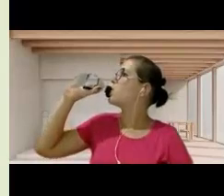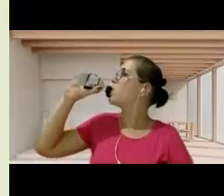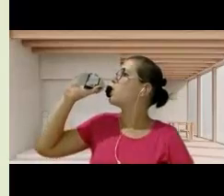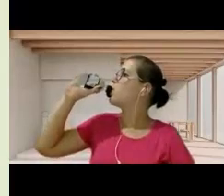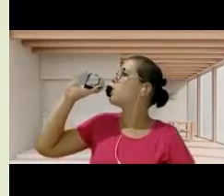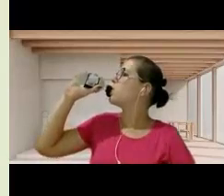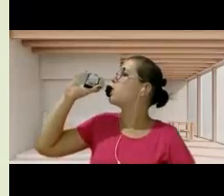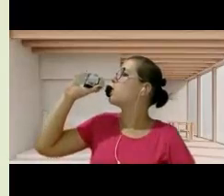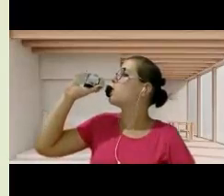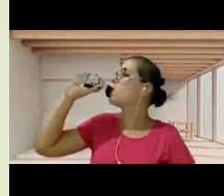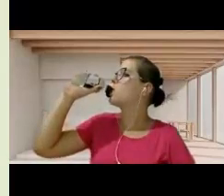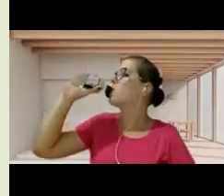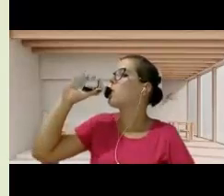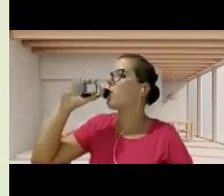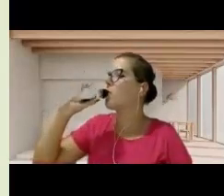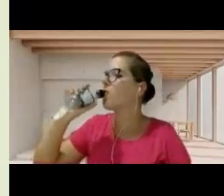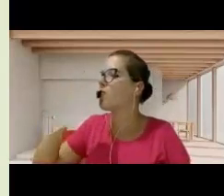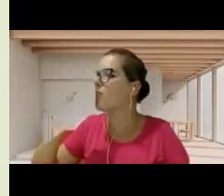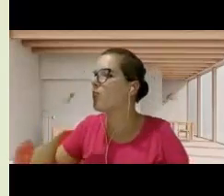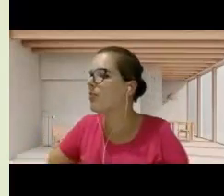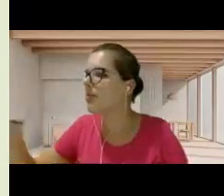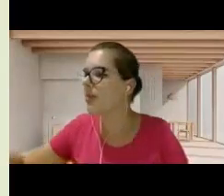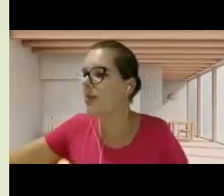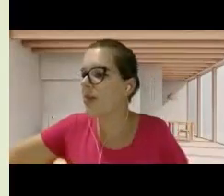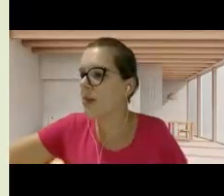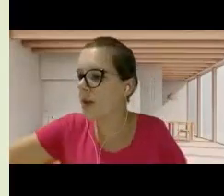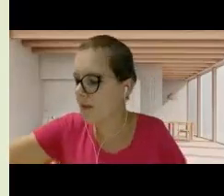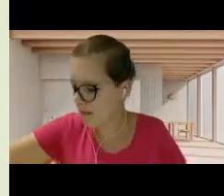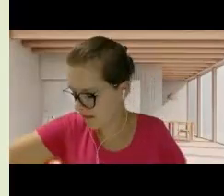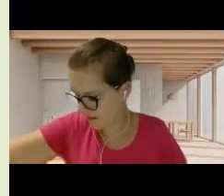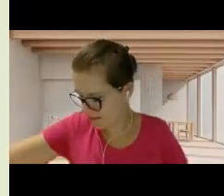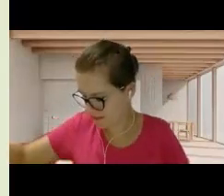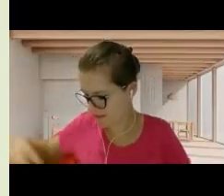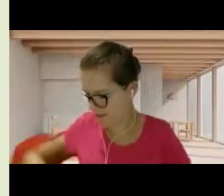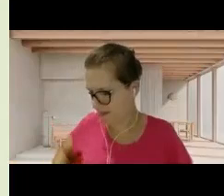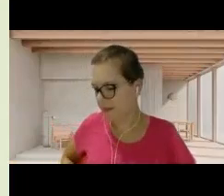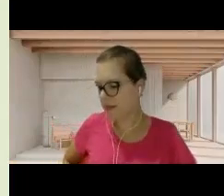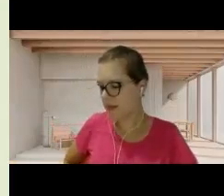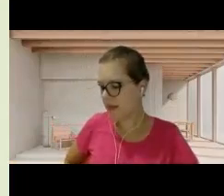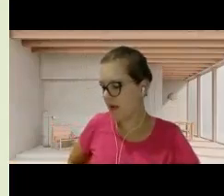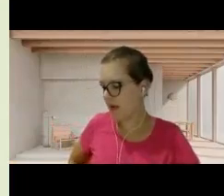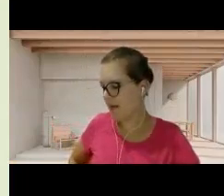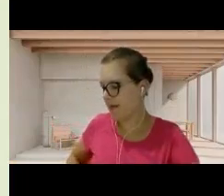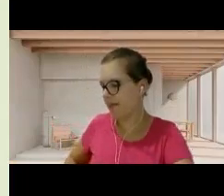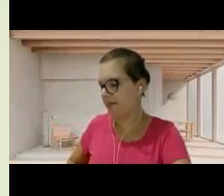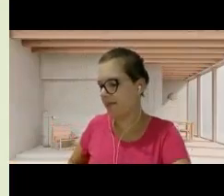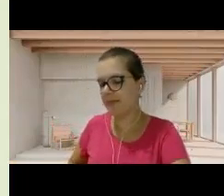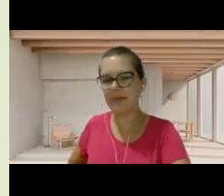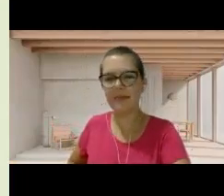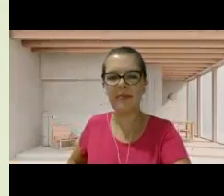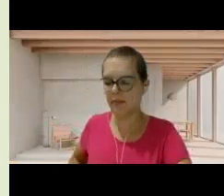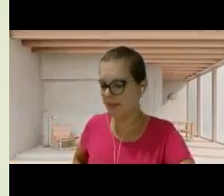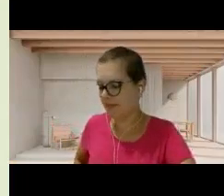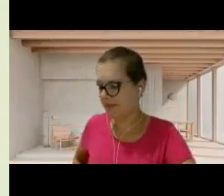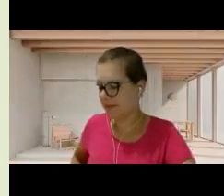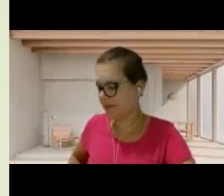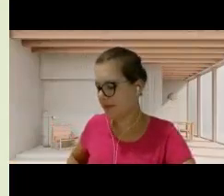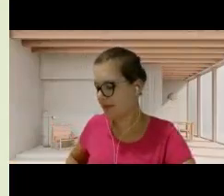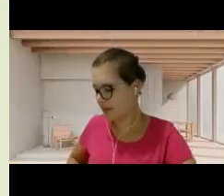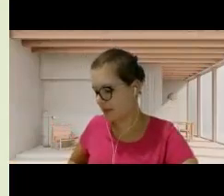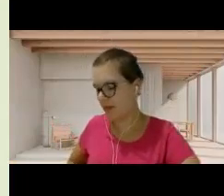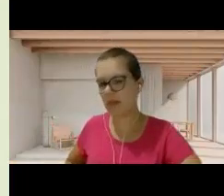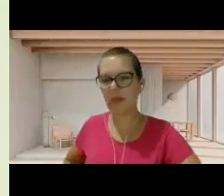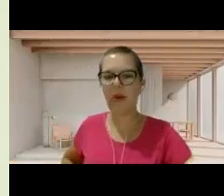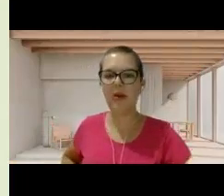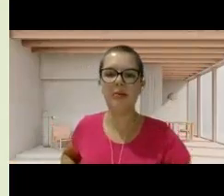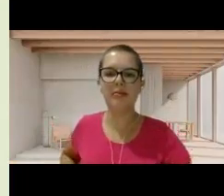vamos para 86% de energia renovável e apenas 14% que é fóssil. Isso na matriz elétrica. Então, a